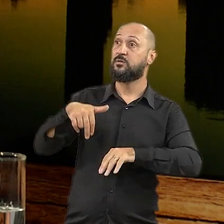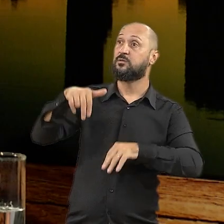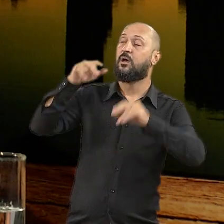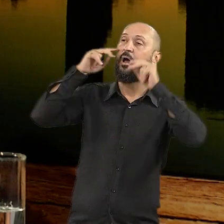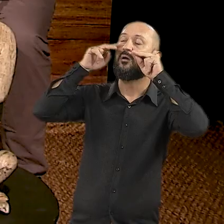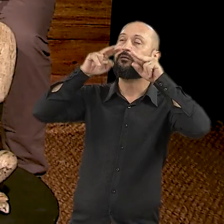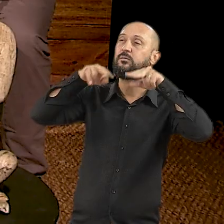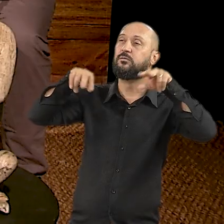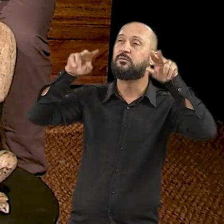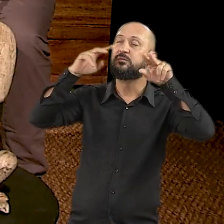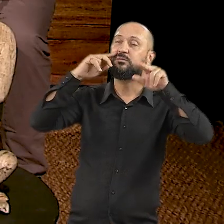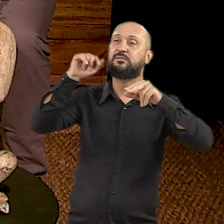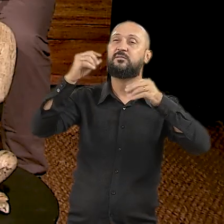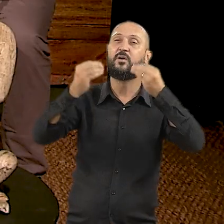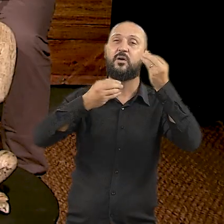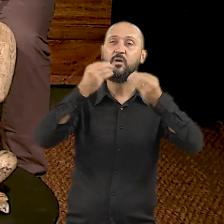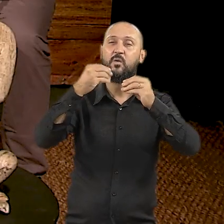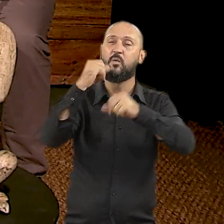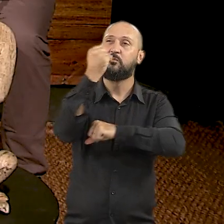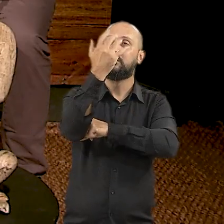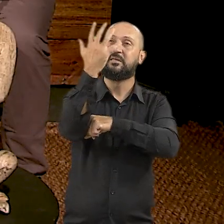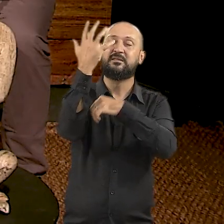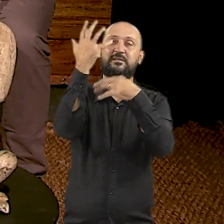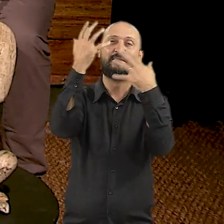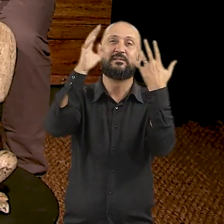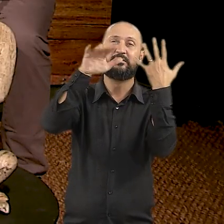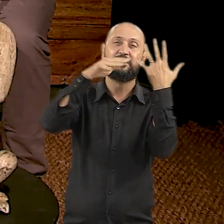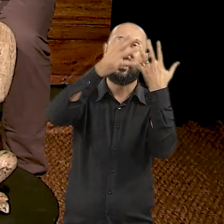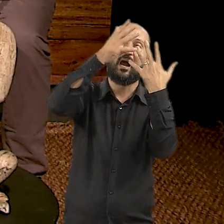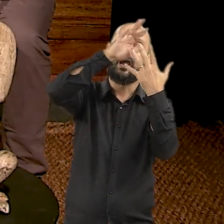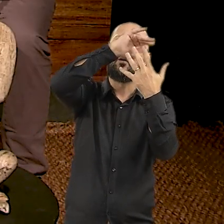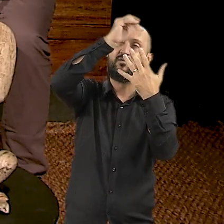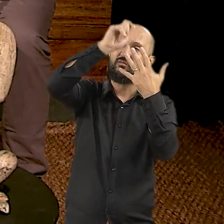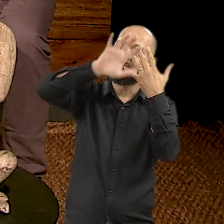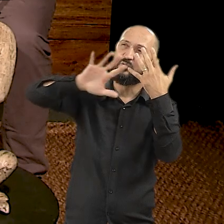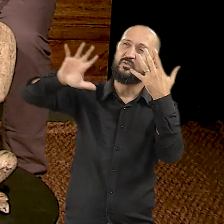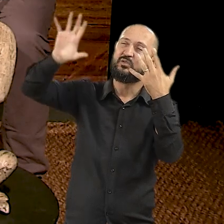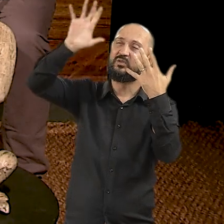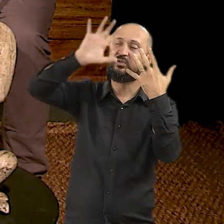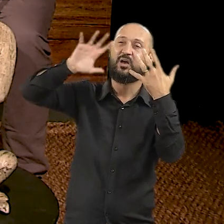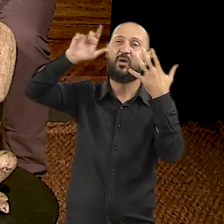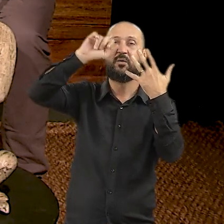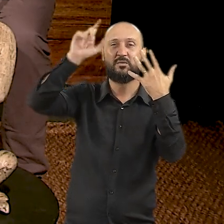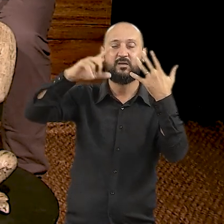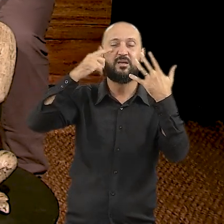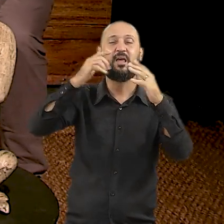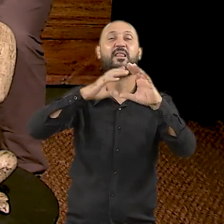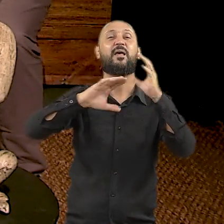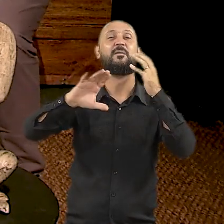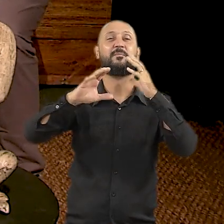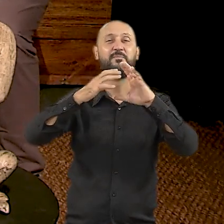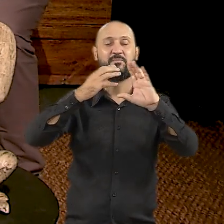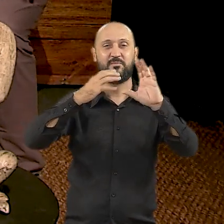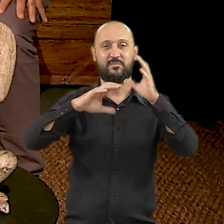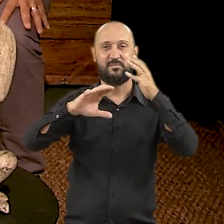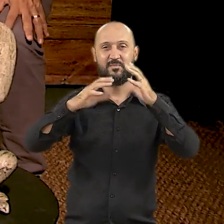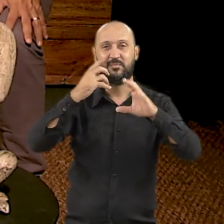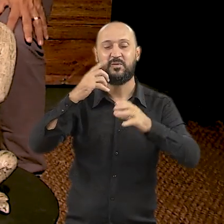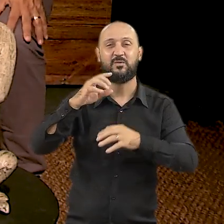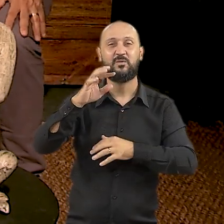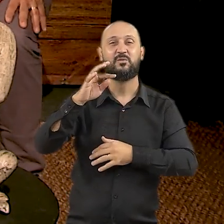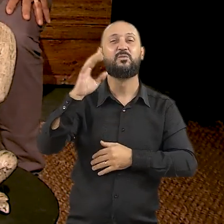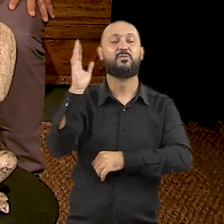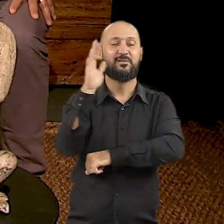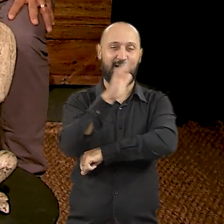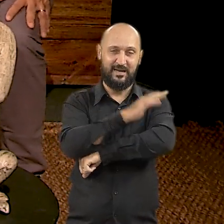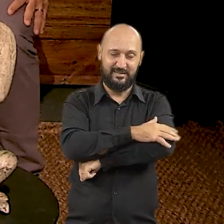subindo, você vê os recortes das mangueiras com céu azul, que é aquele da música do Guilherme